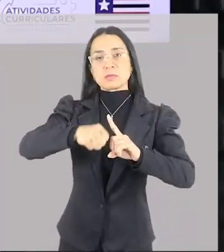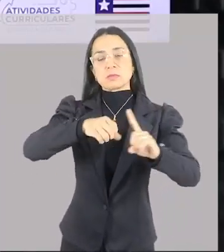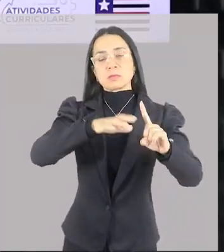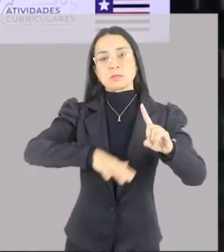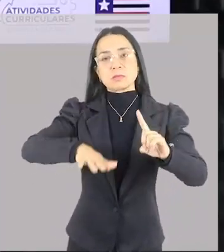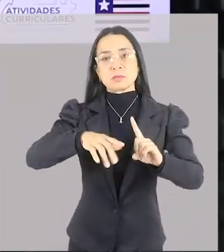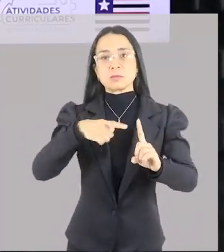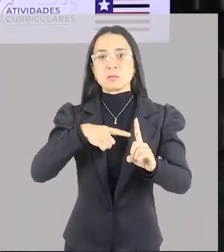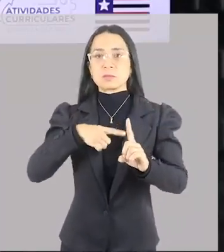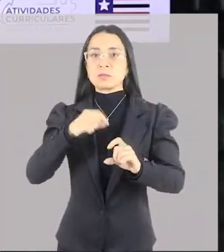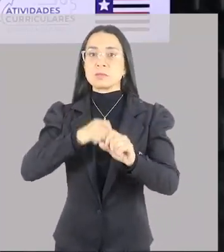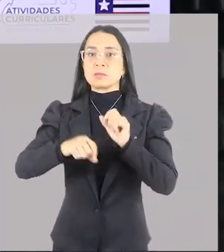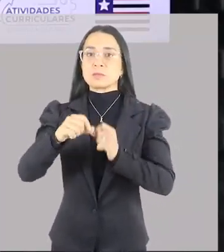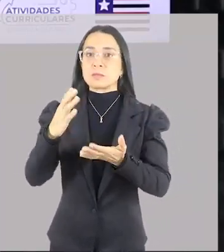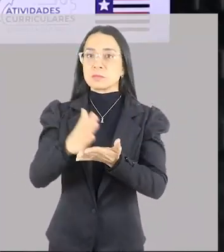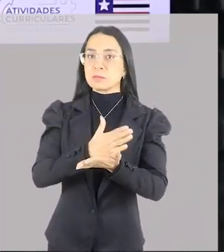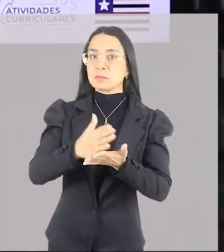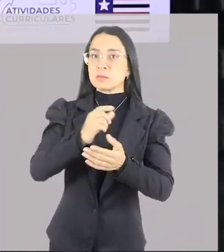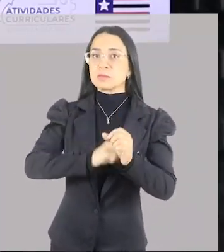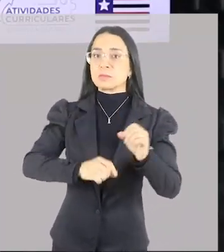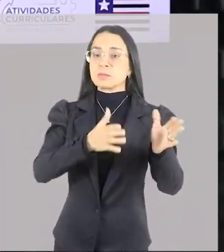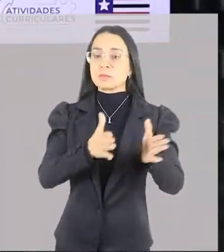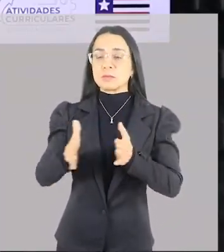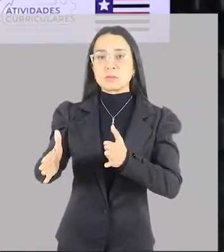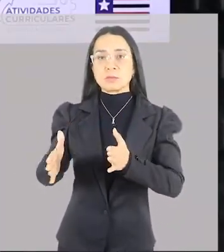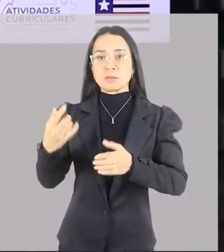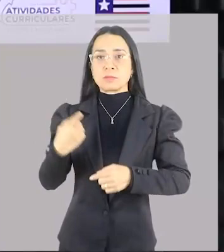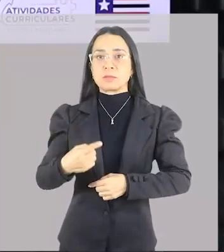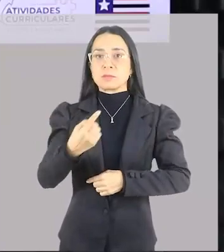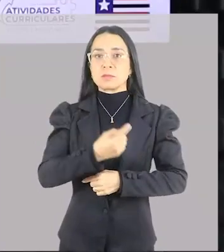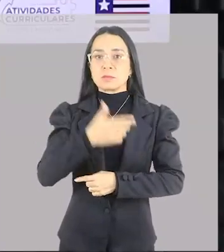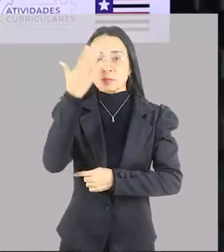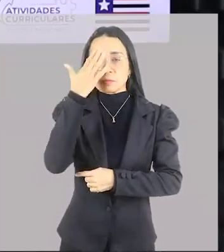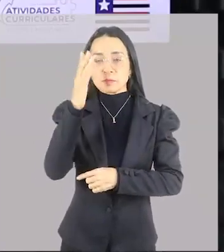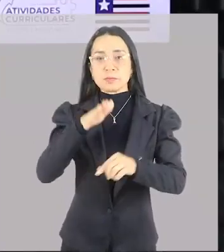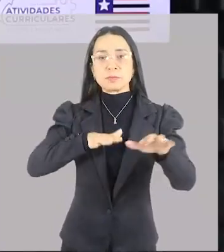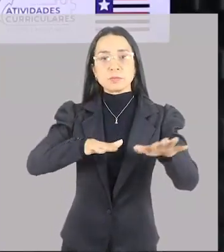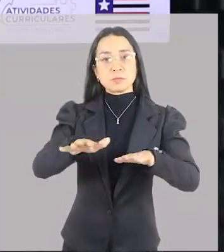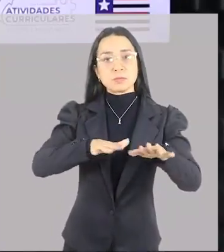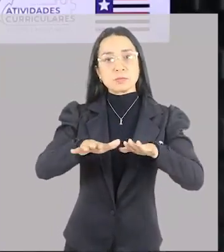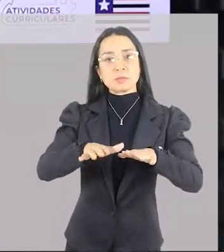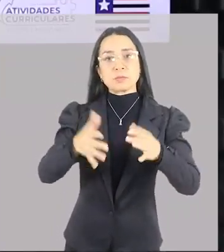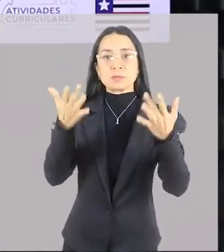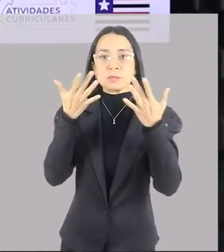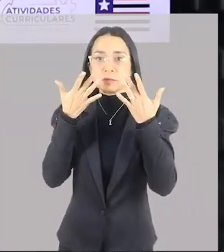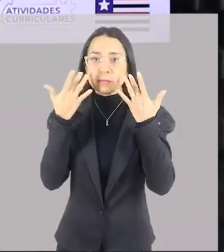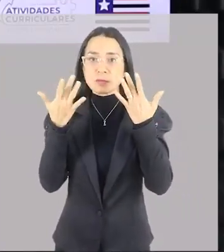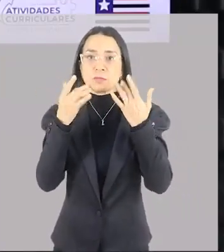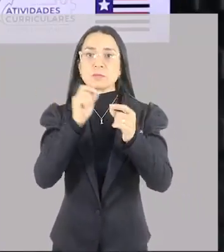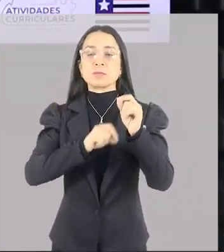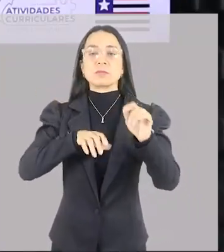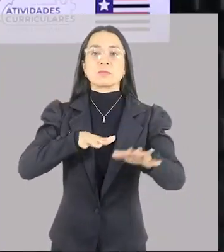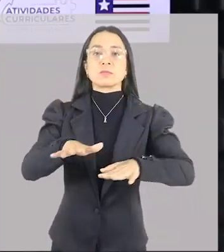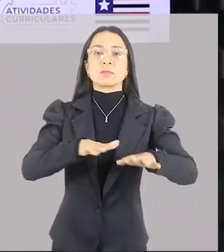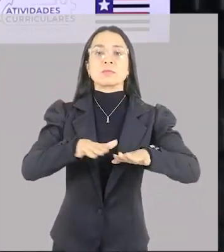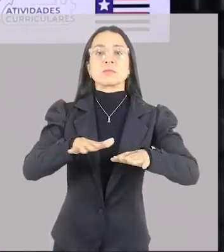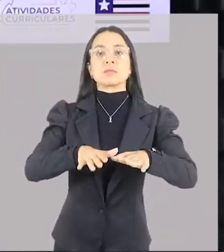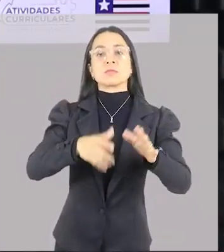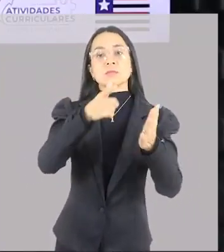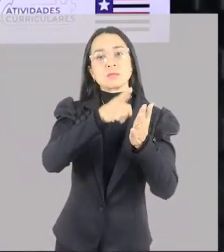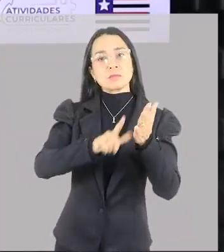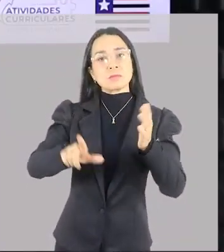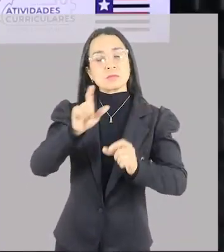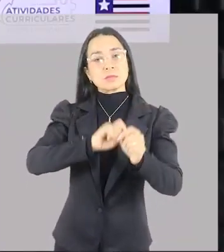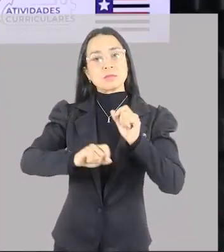está presente em determinada época. Então, para nós entendermos os movimentos artísticos e os movimentos